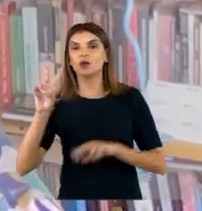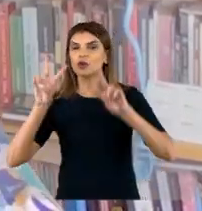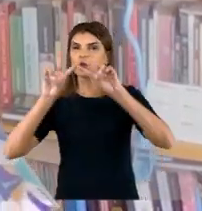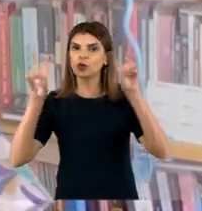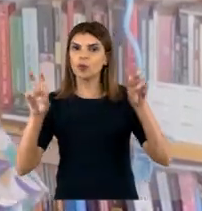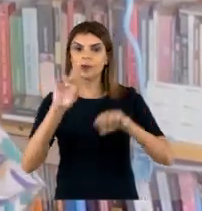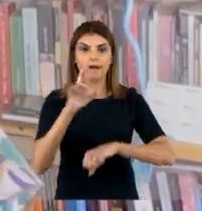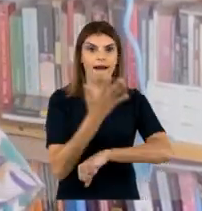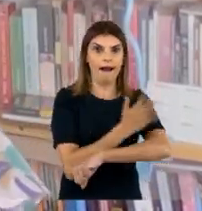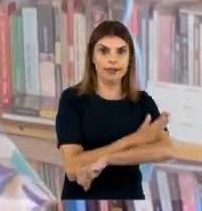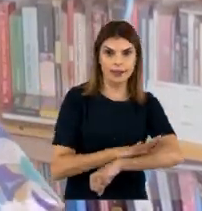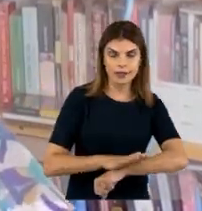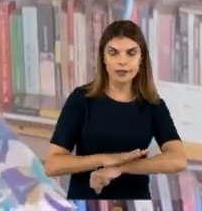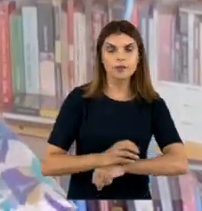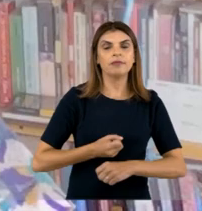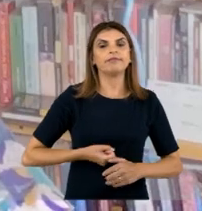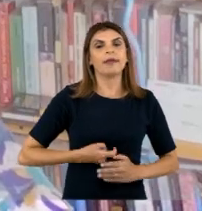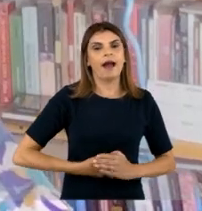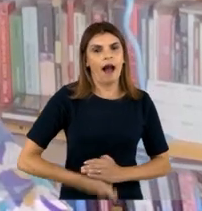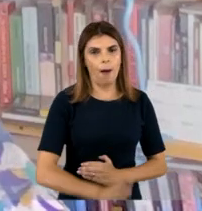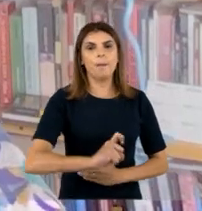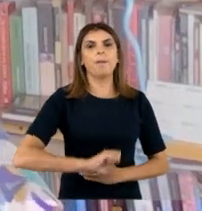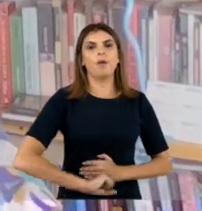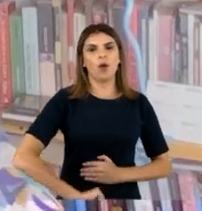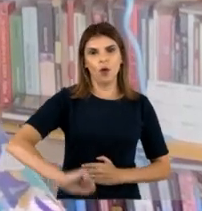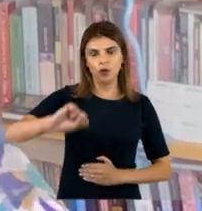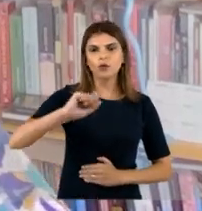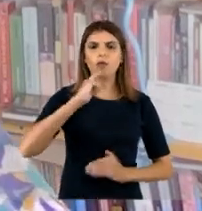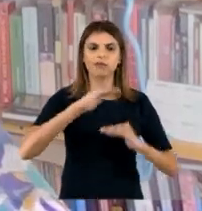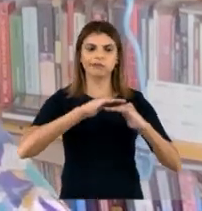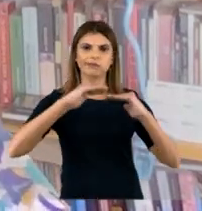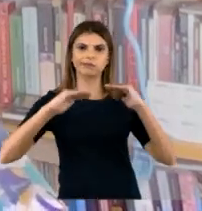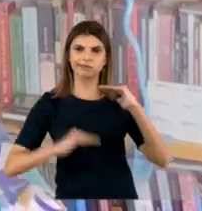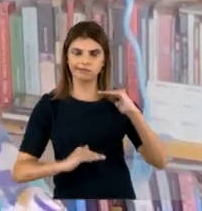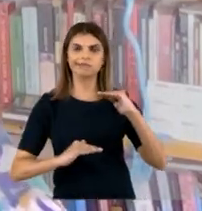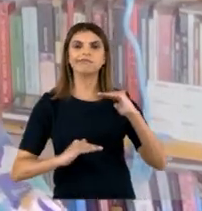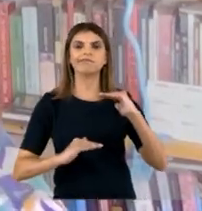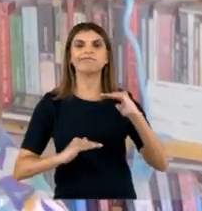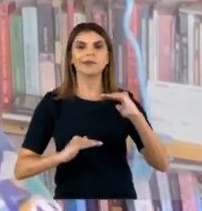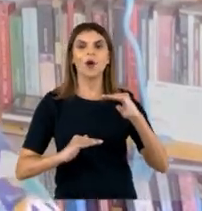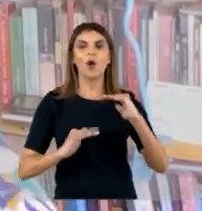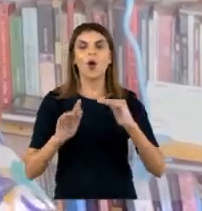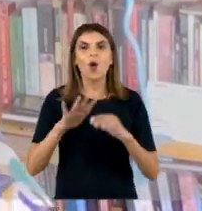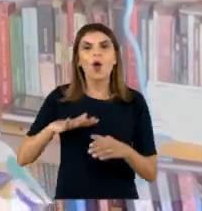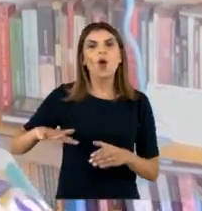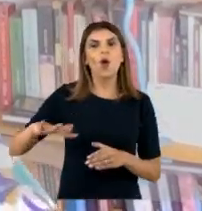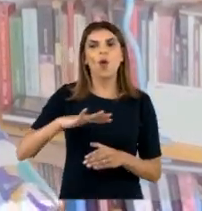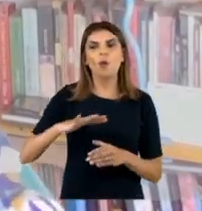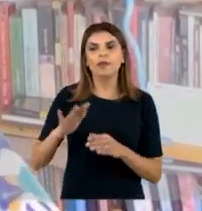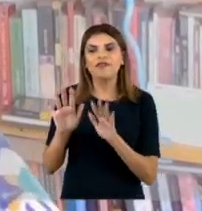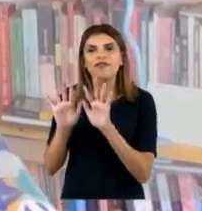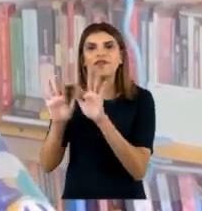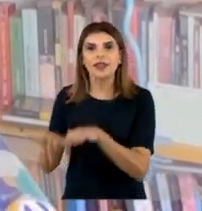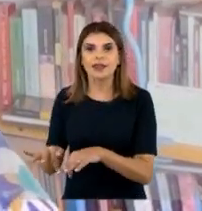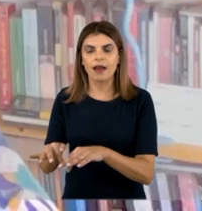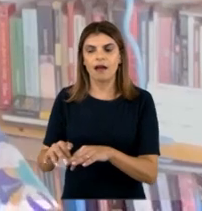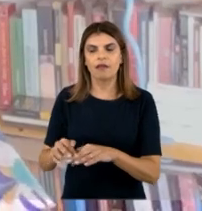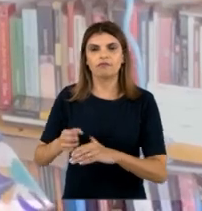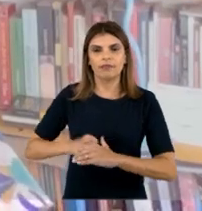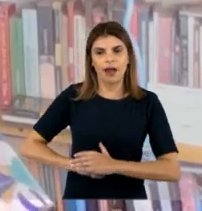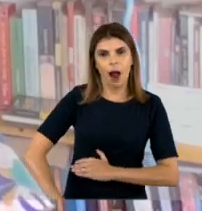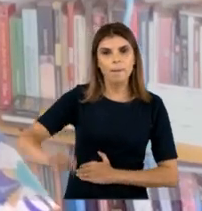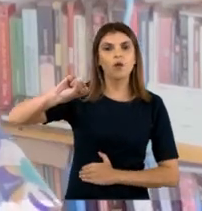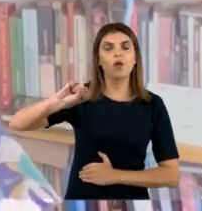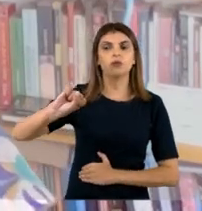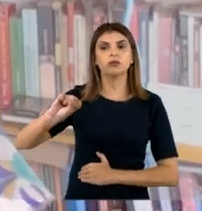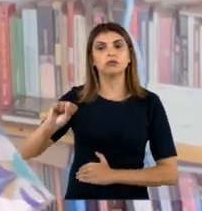racismo e aborto, em que eu analiso as desigualdades no acesso ao serviço para finalizar o aborto,